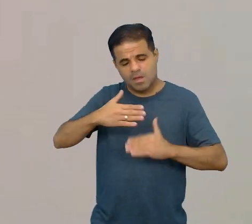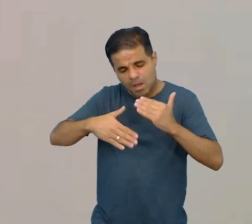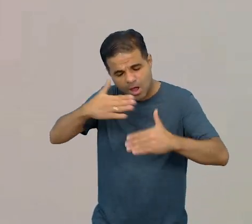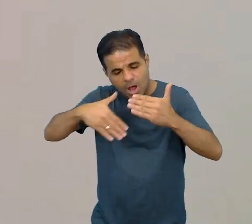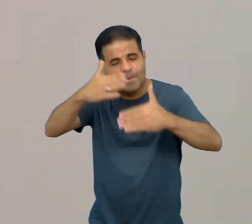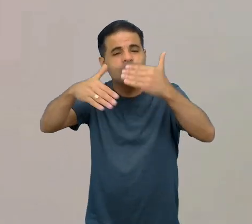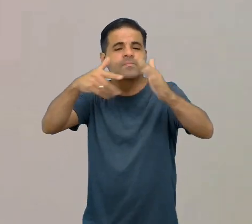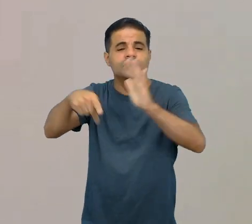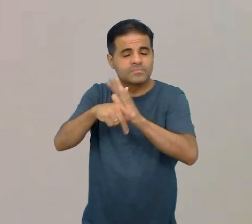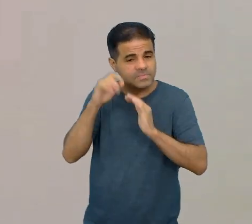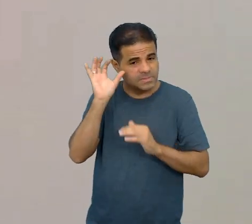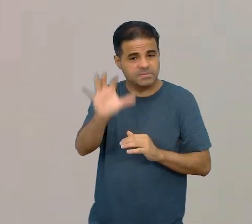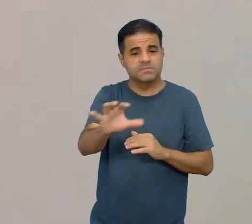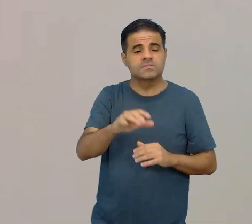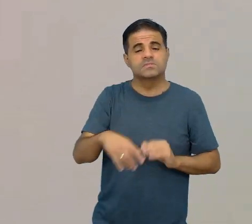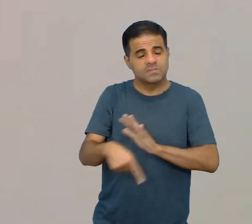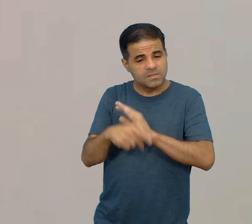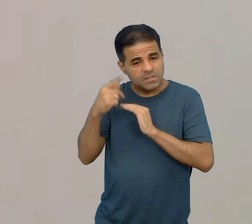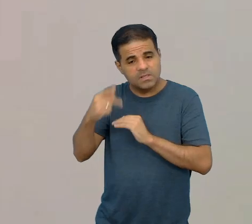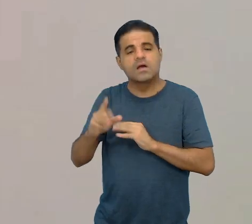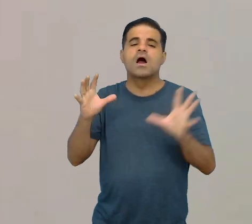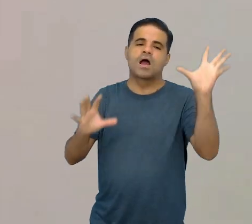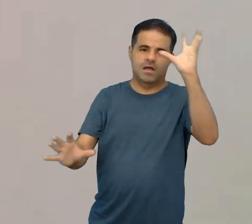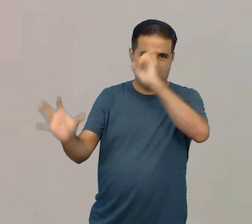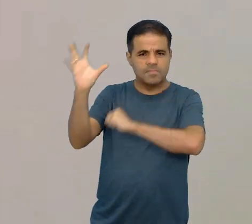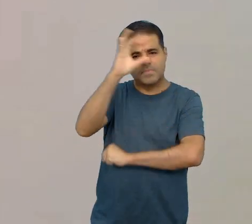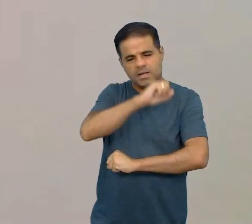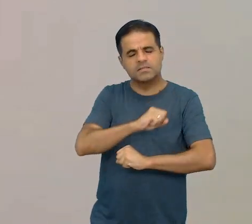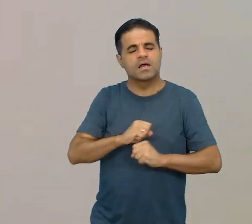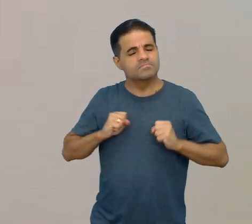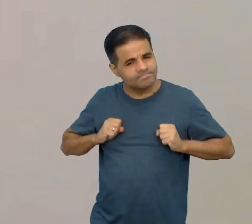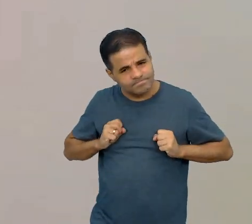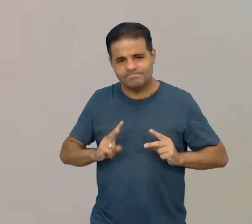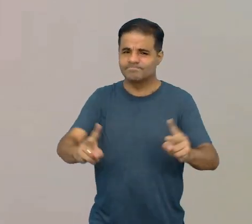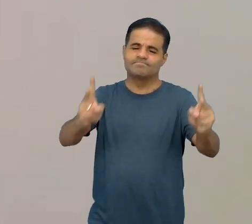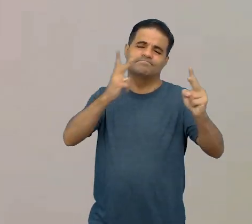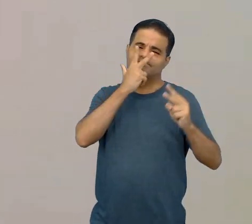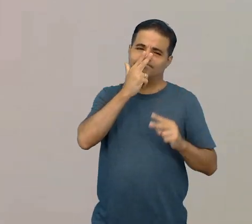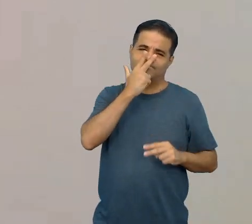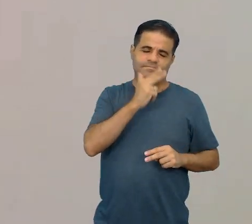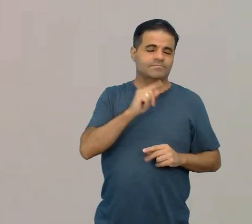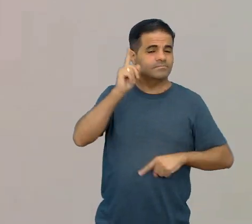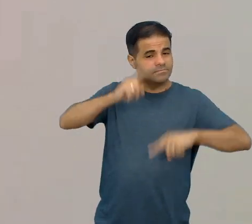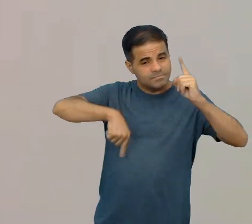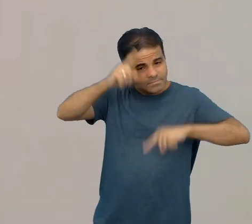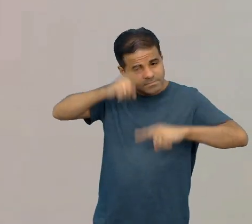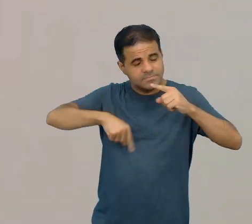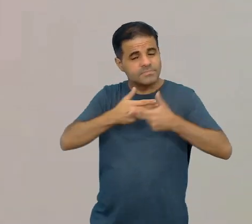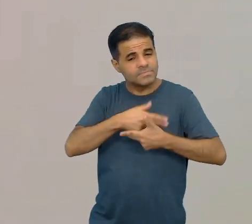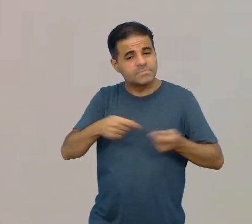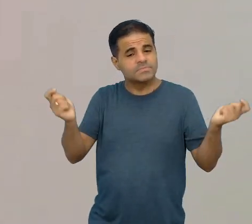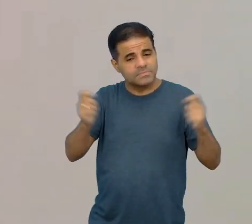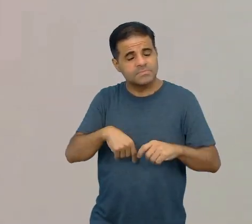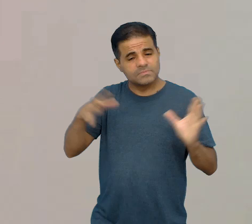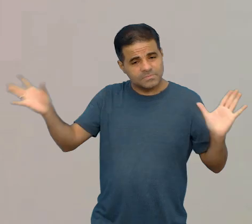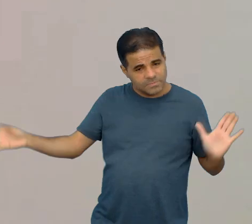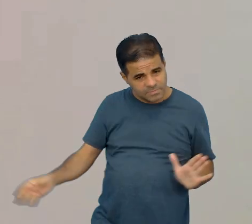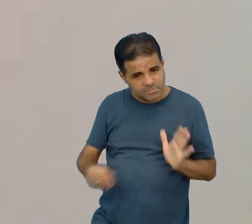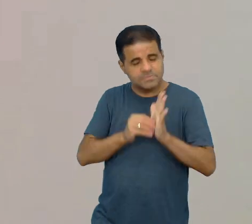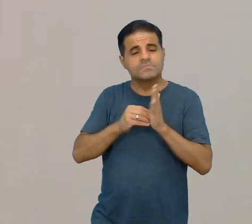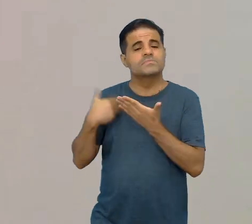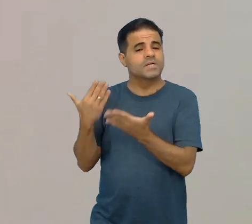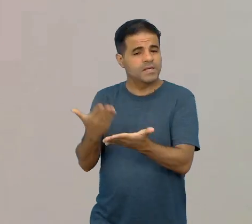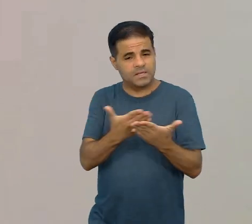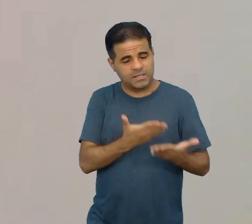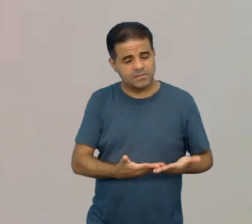processo, né, que eles fazem parte do aprender. Eu acho que esse recurso que a gente pode ali propiciar nas nossas